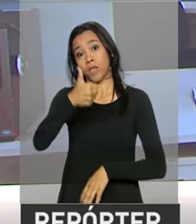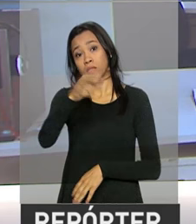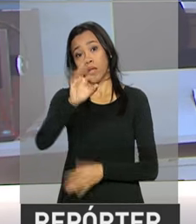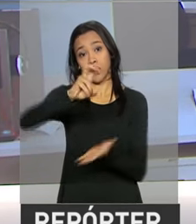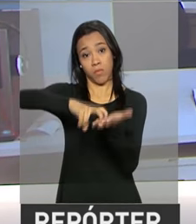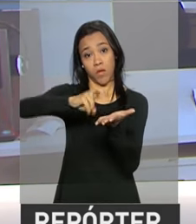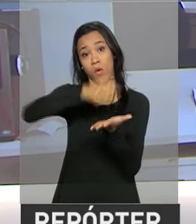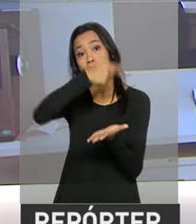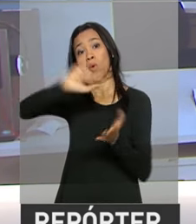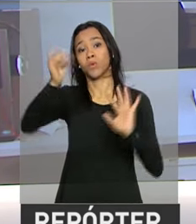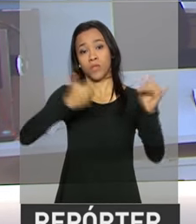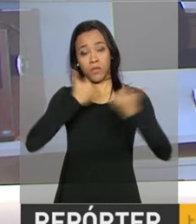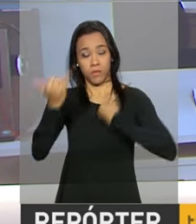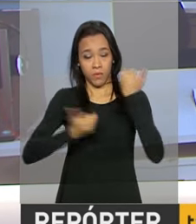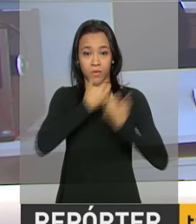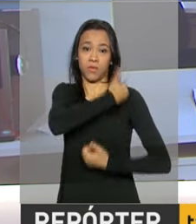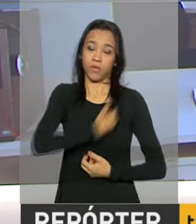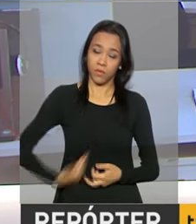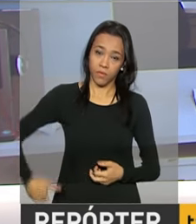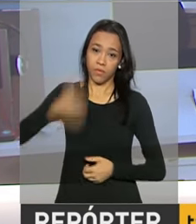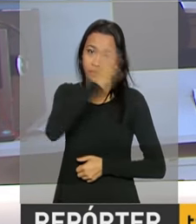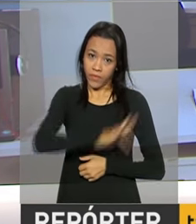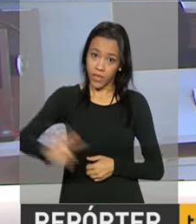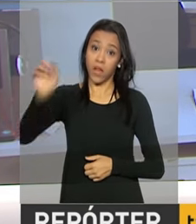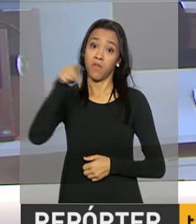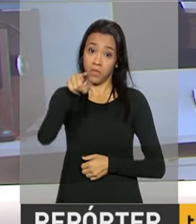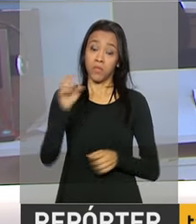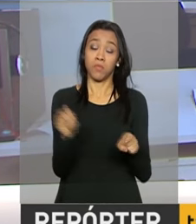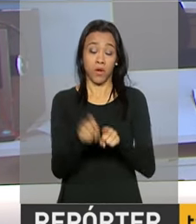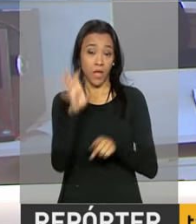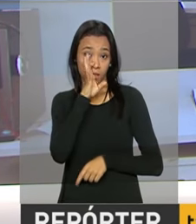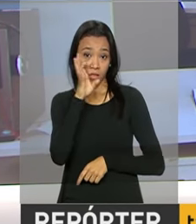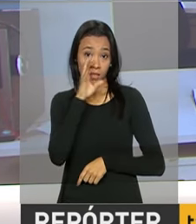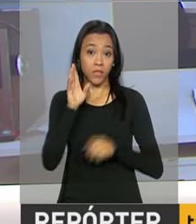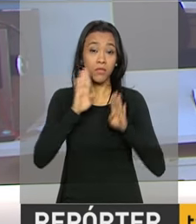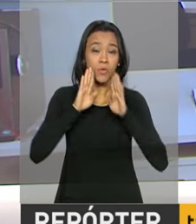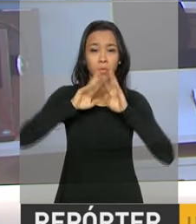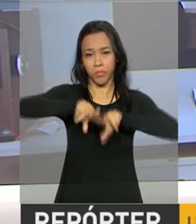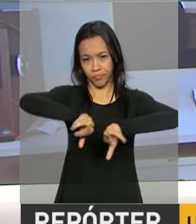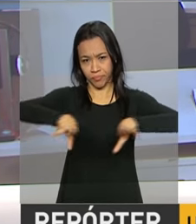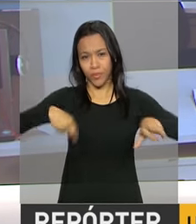com outras informações do governo federal. Acompanhe também as novidades em nossas redes